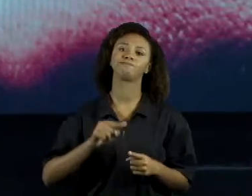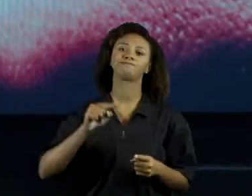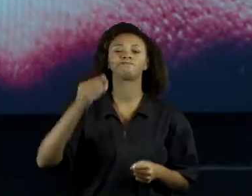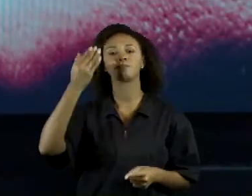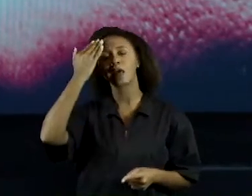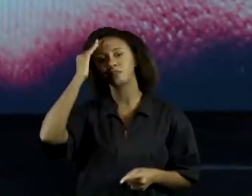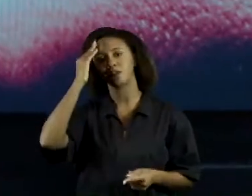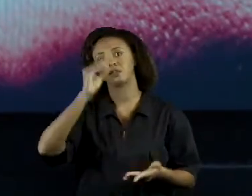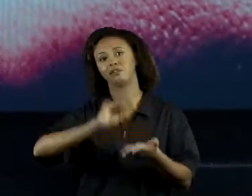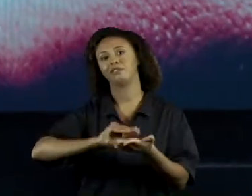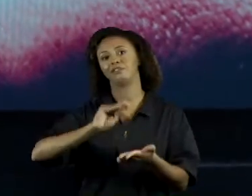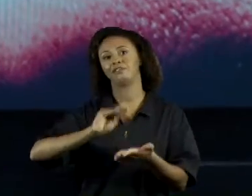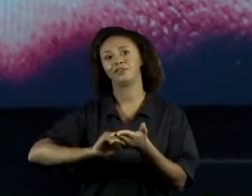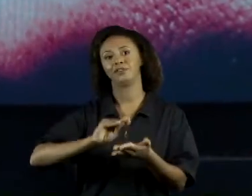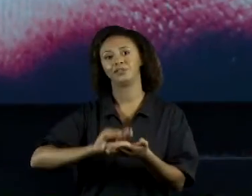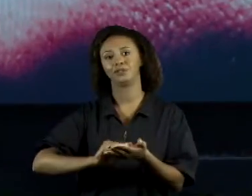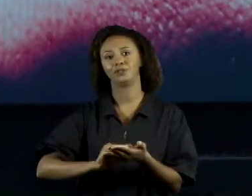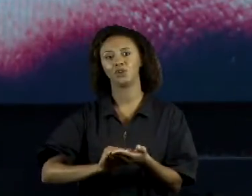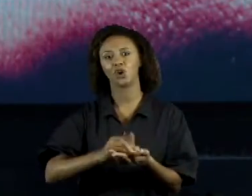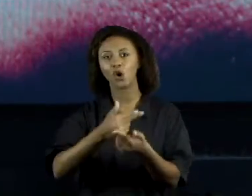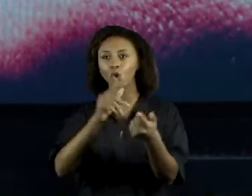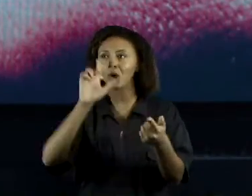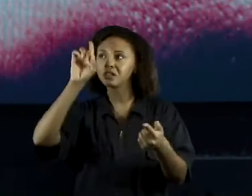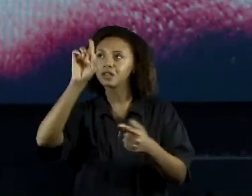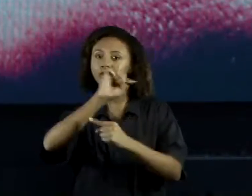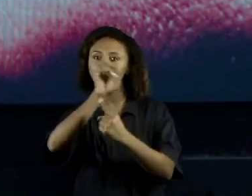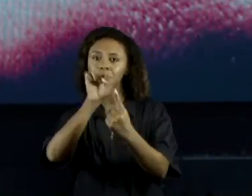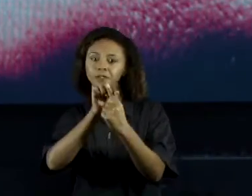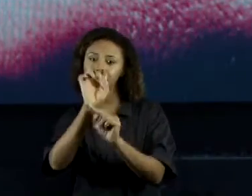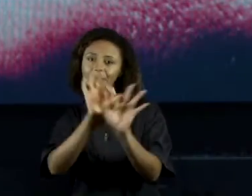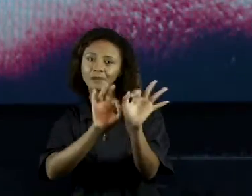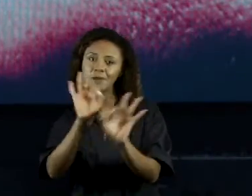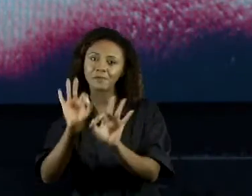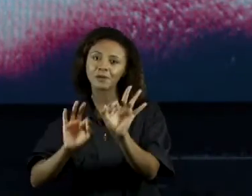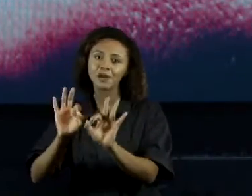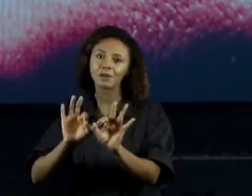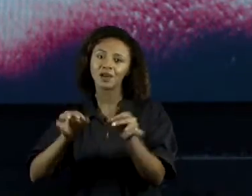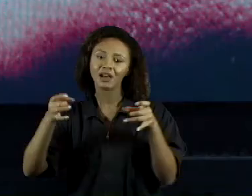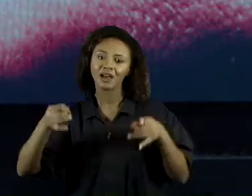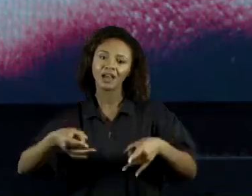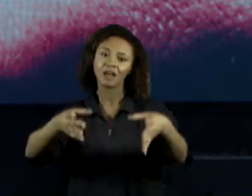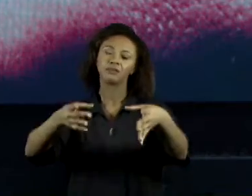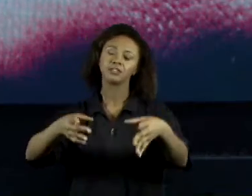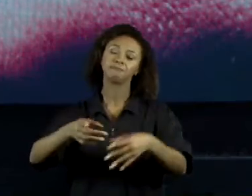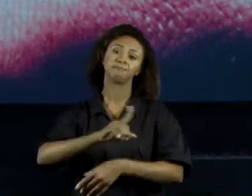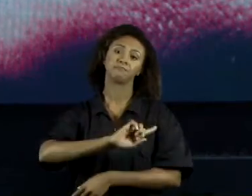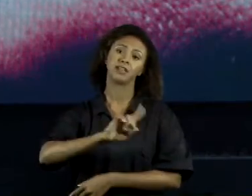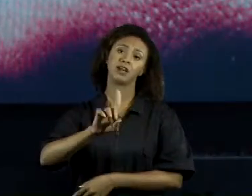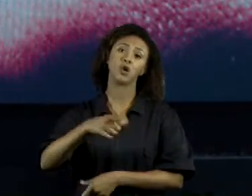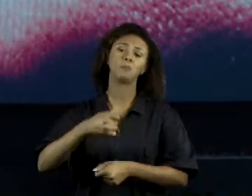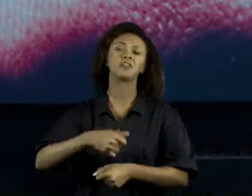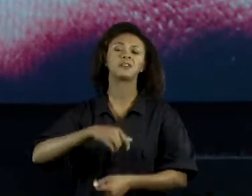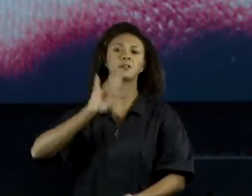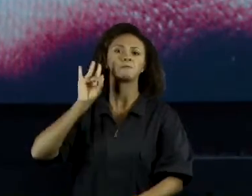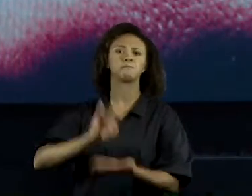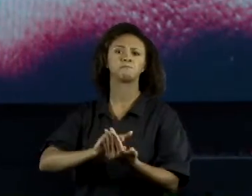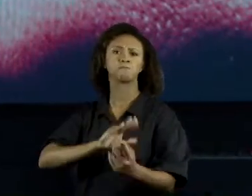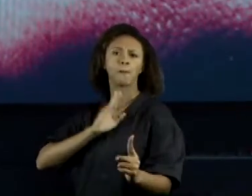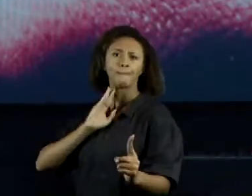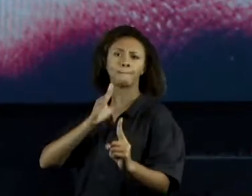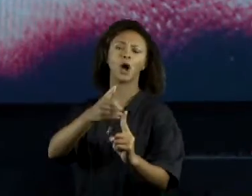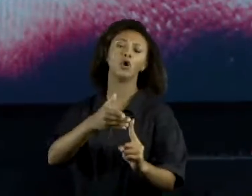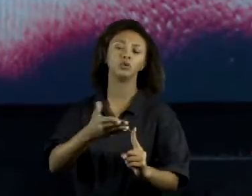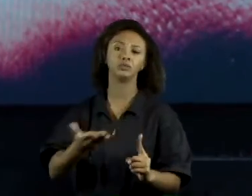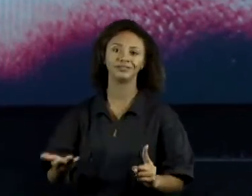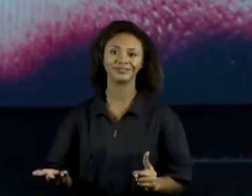que um propósito não se abandona, um propósito se cumpre. Não importa